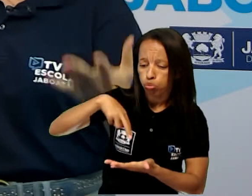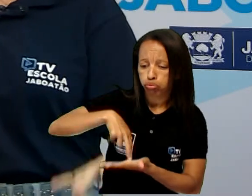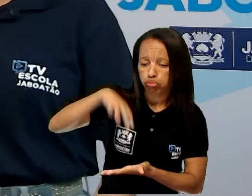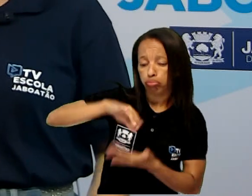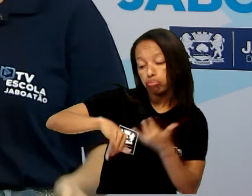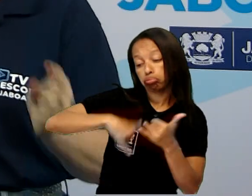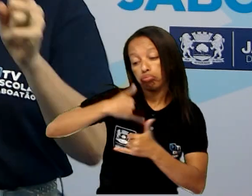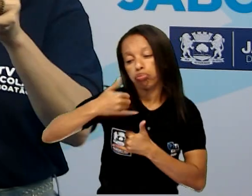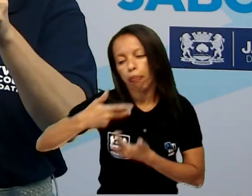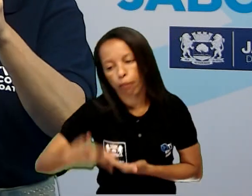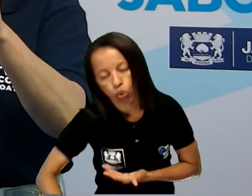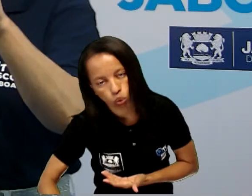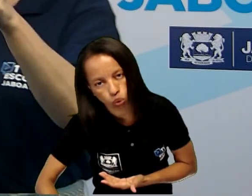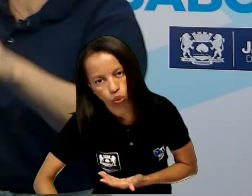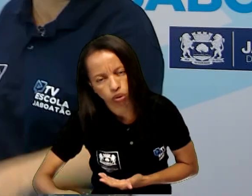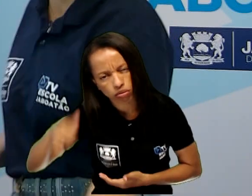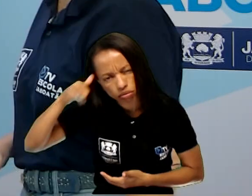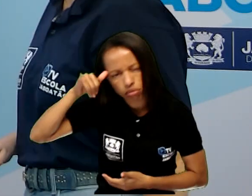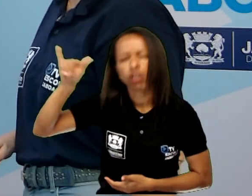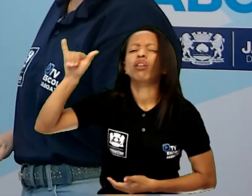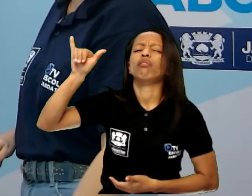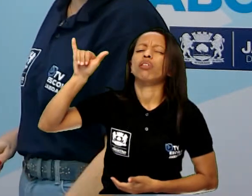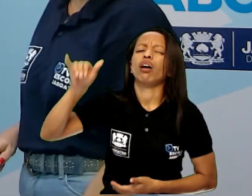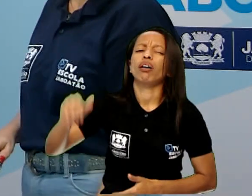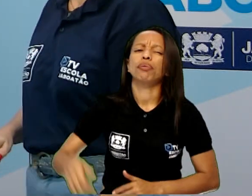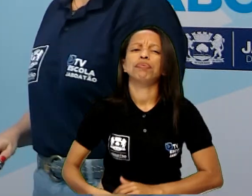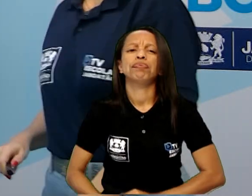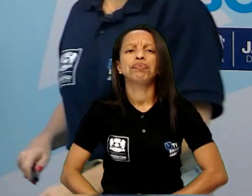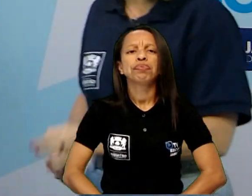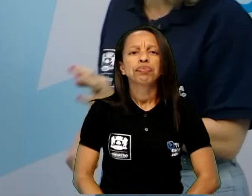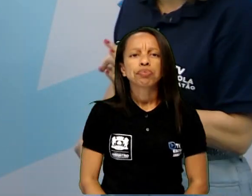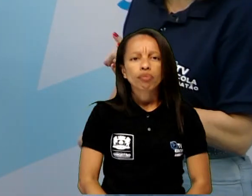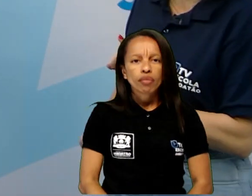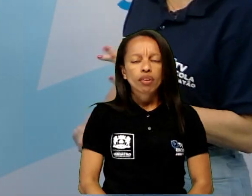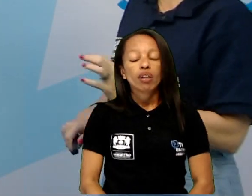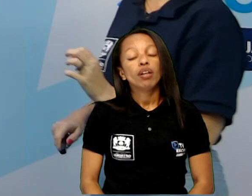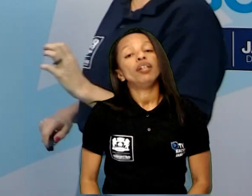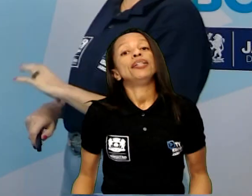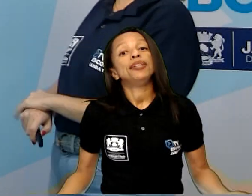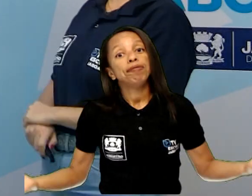repente cair. Vamos evitar esse acidente. Ah,